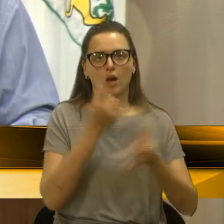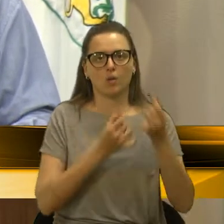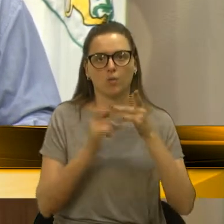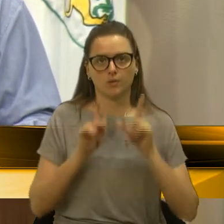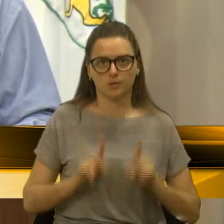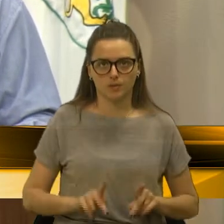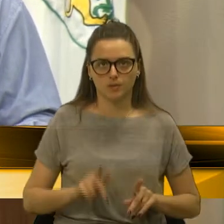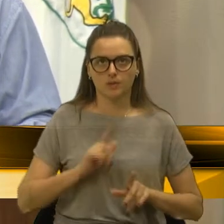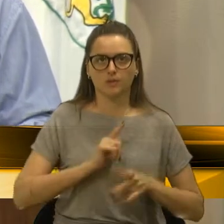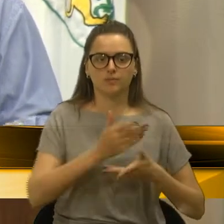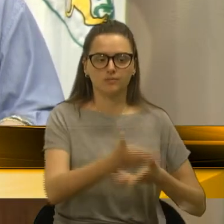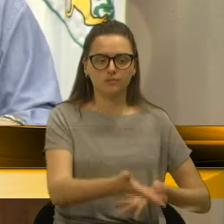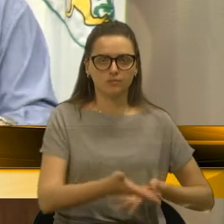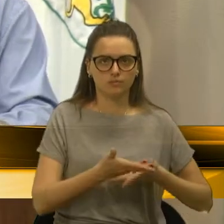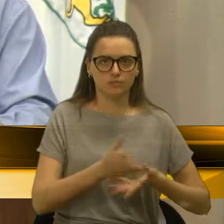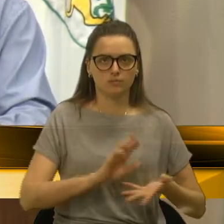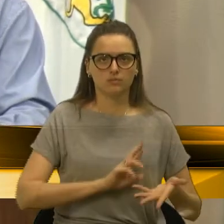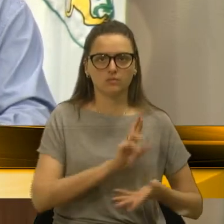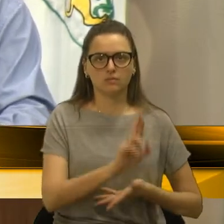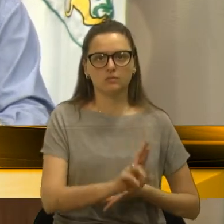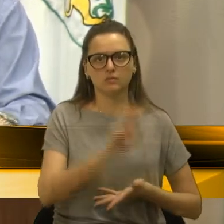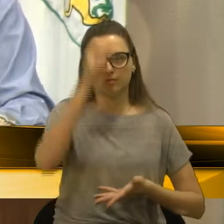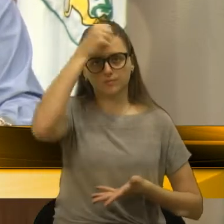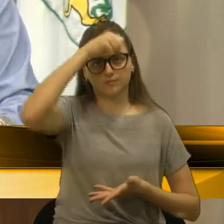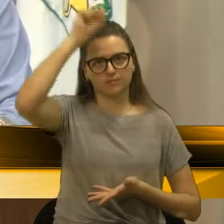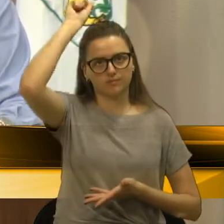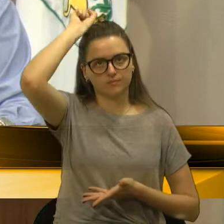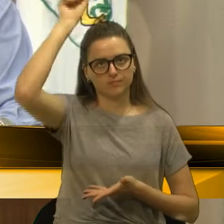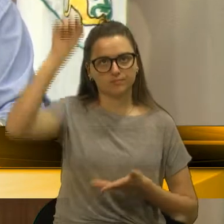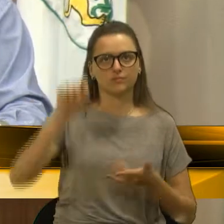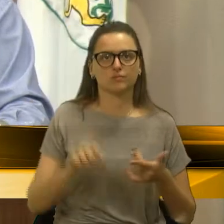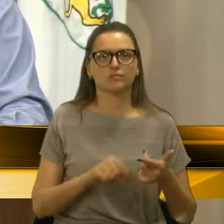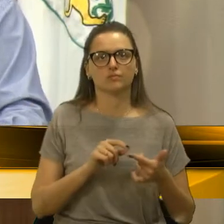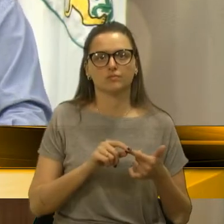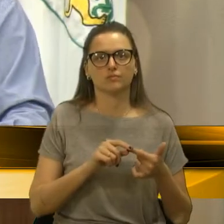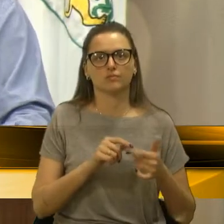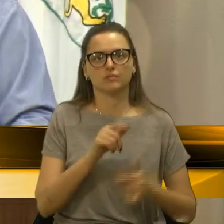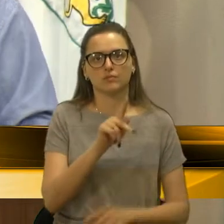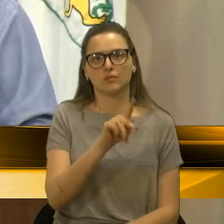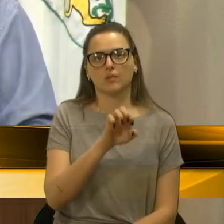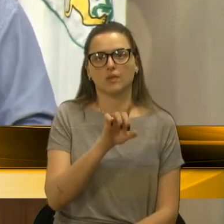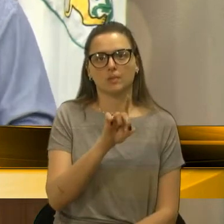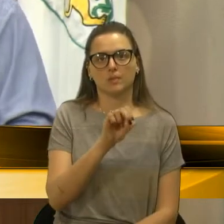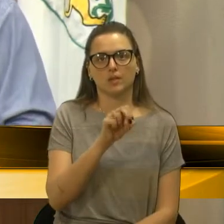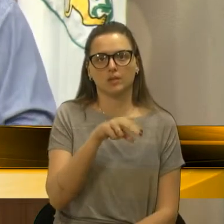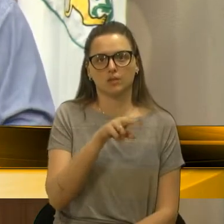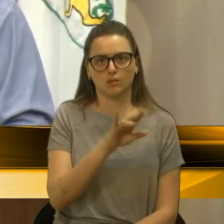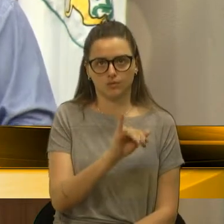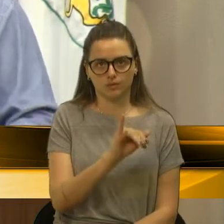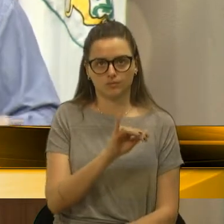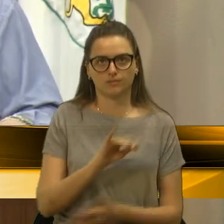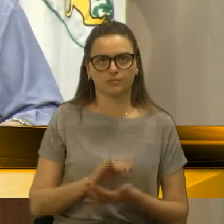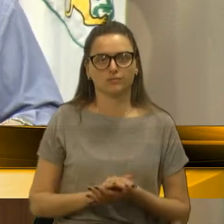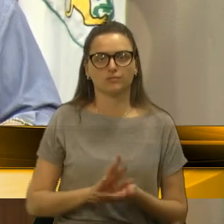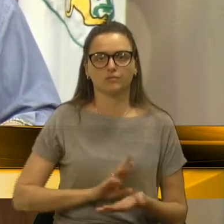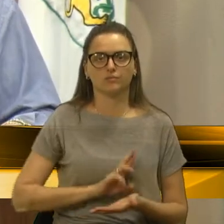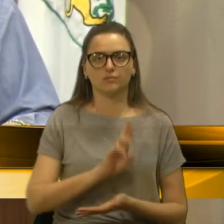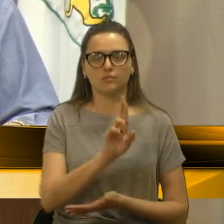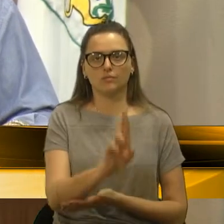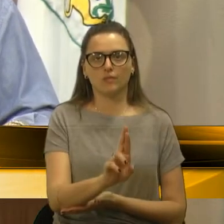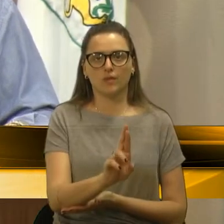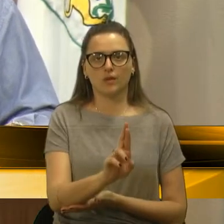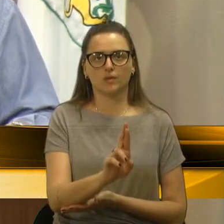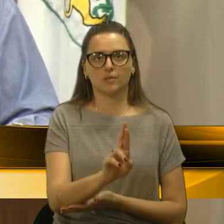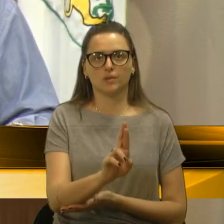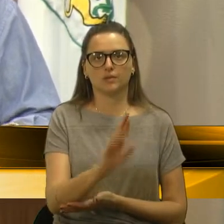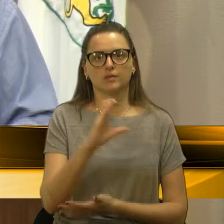convidados o representante da Universidade de Caxias do Sul, o senhor Pedoni, o representante da